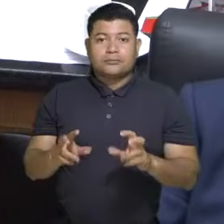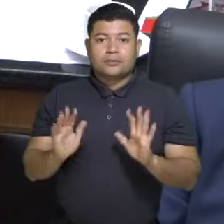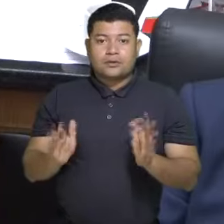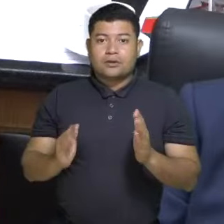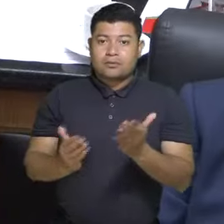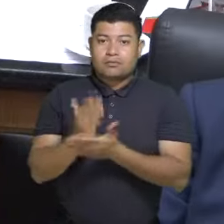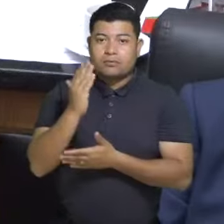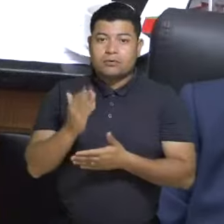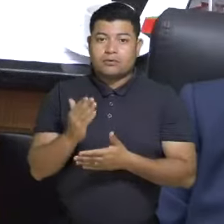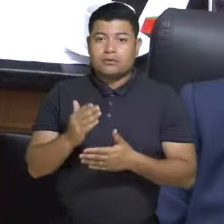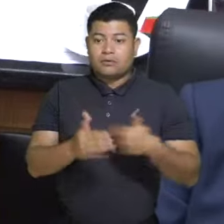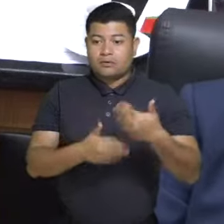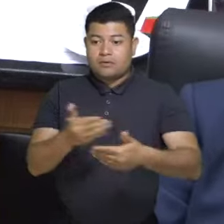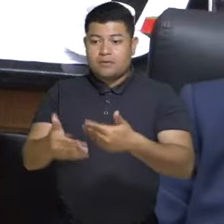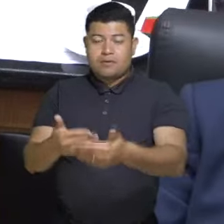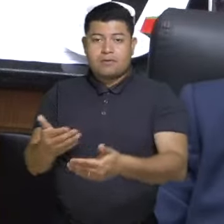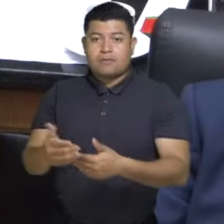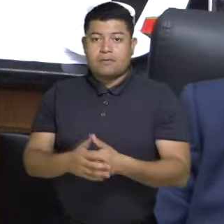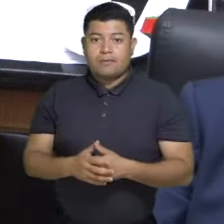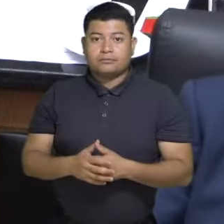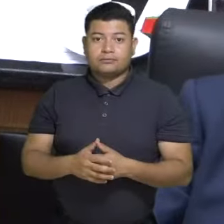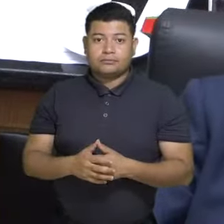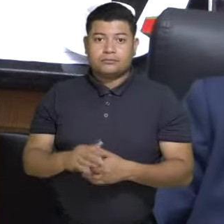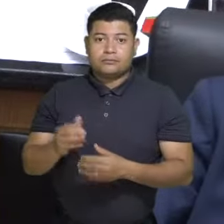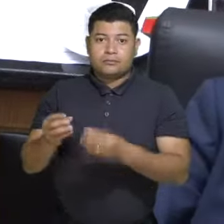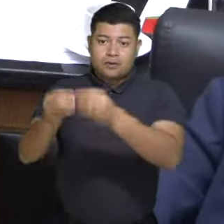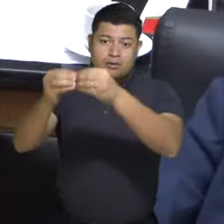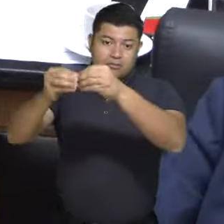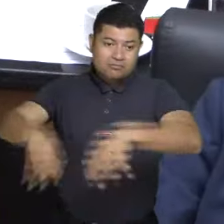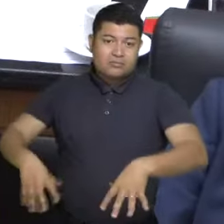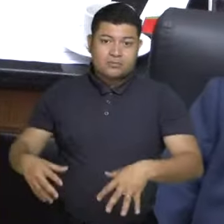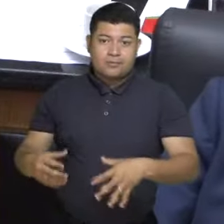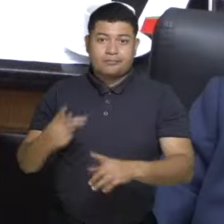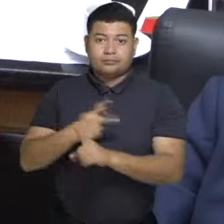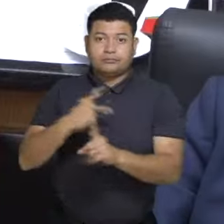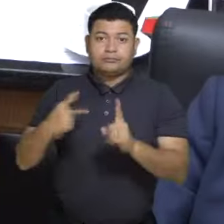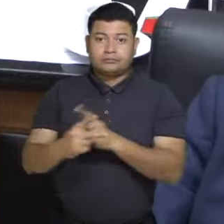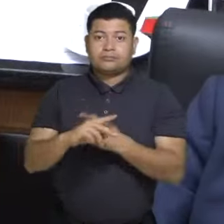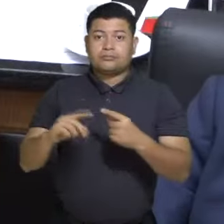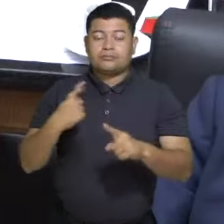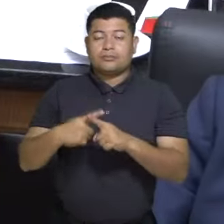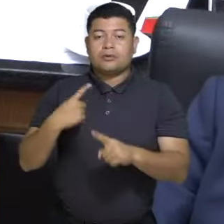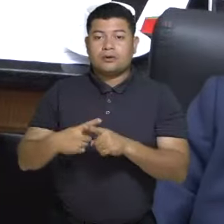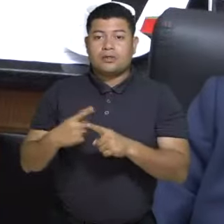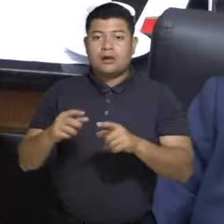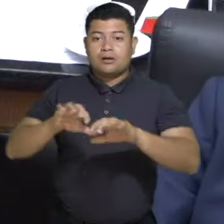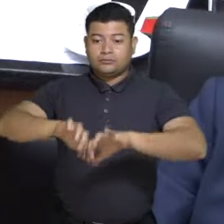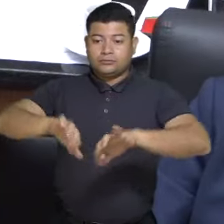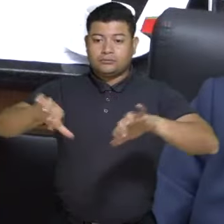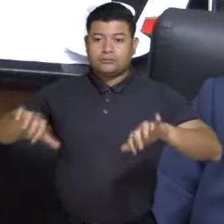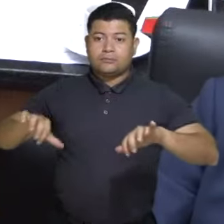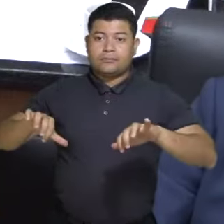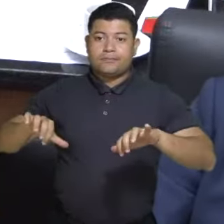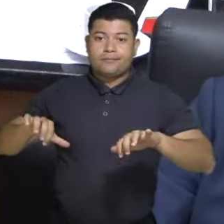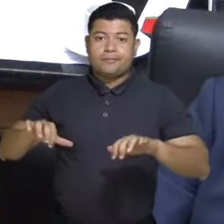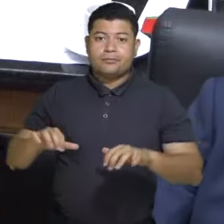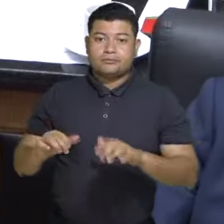em vários estados que vai falir aí na frente com a Previdência, porque está dividindo o conjunto da